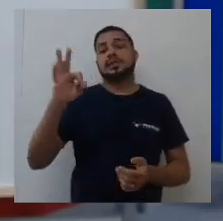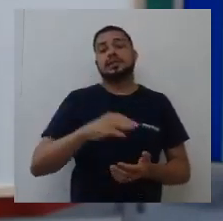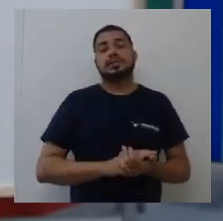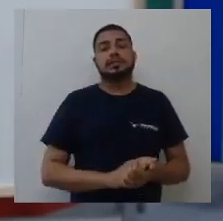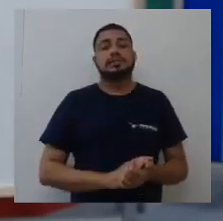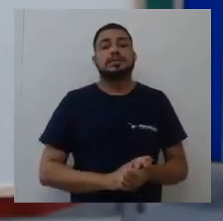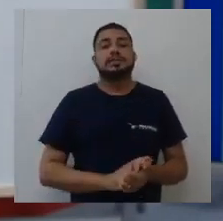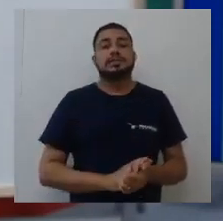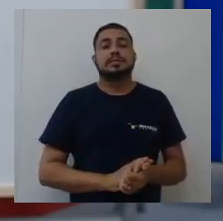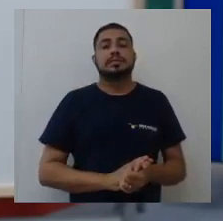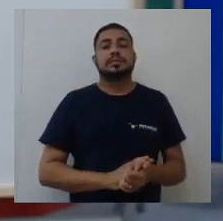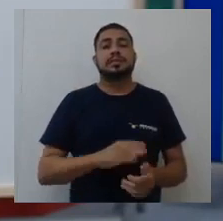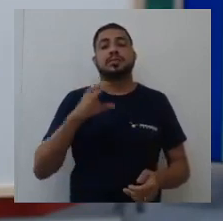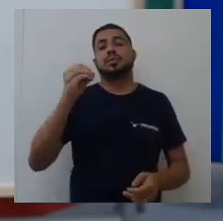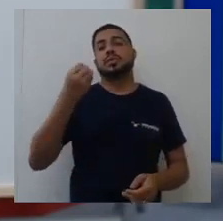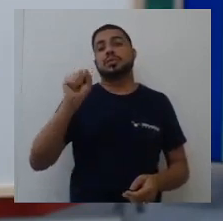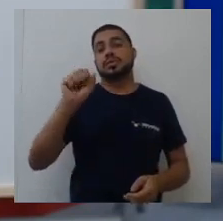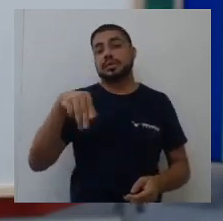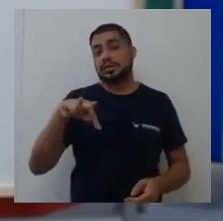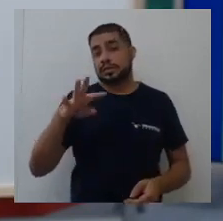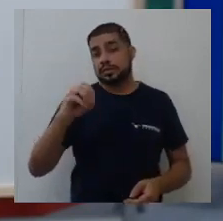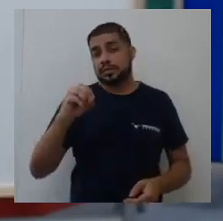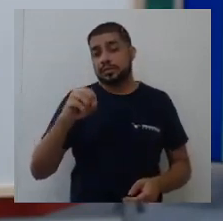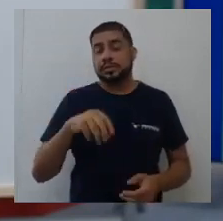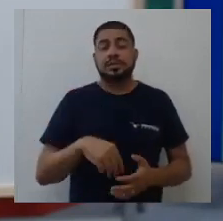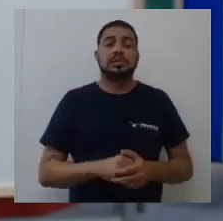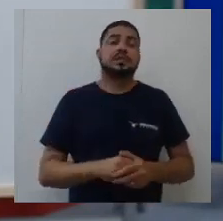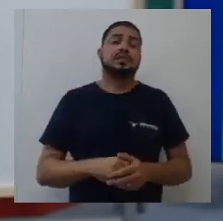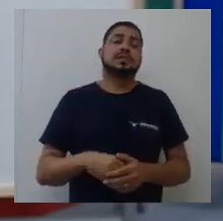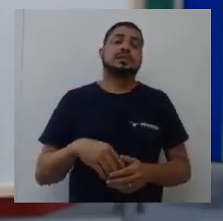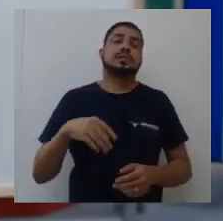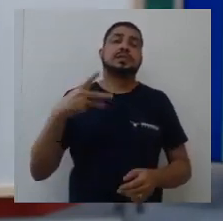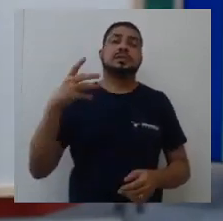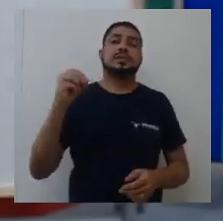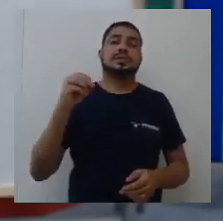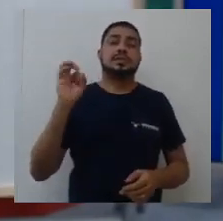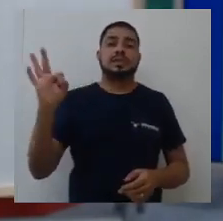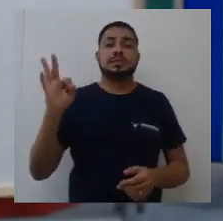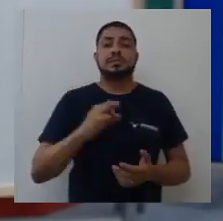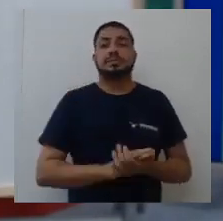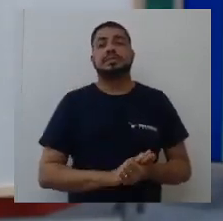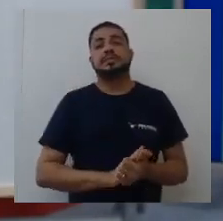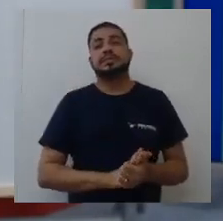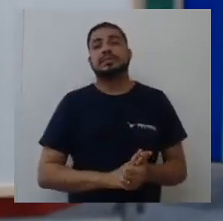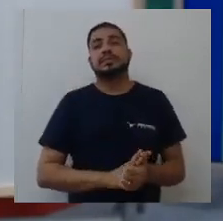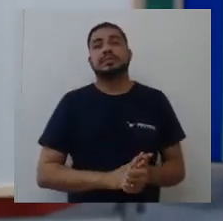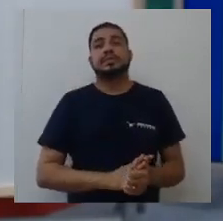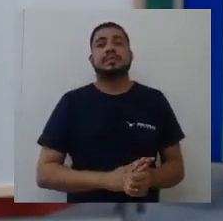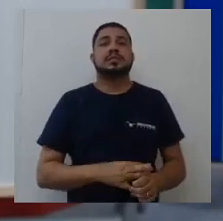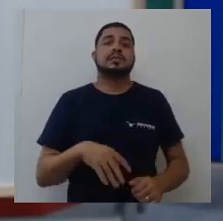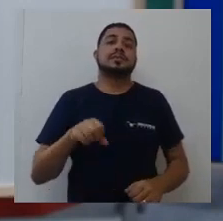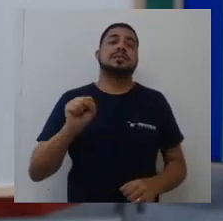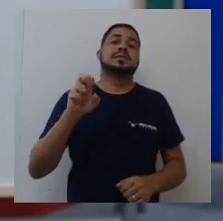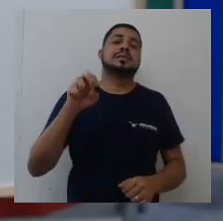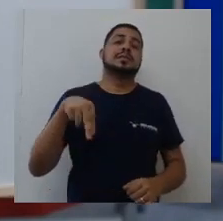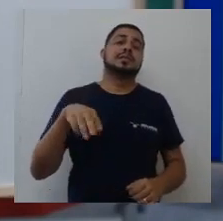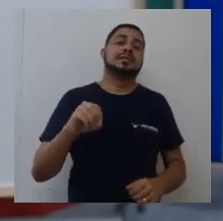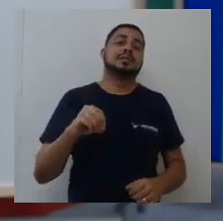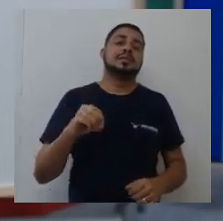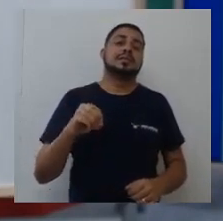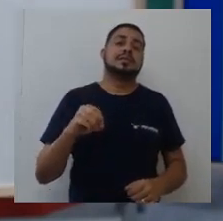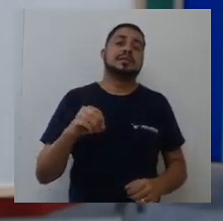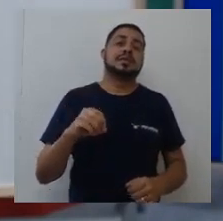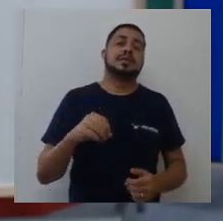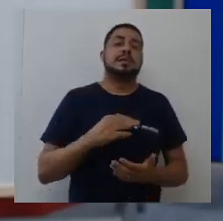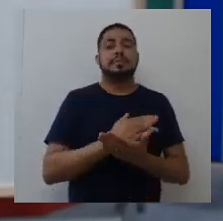tá certo? Cosseno de 30 graus. O seno de 30 é